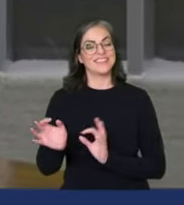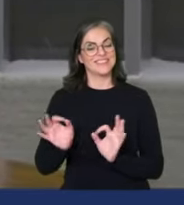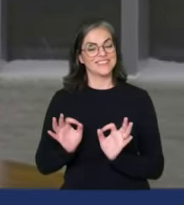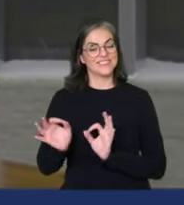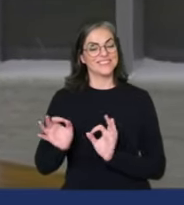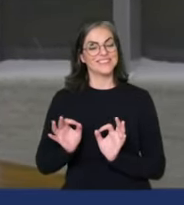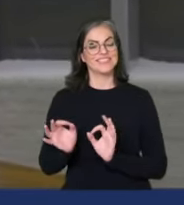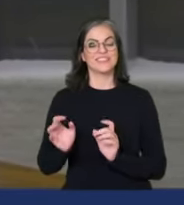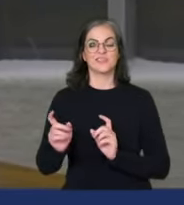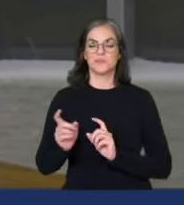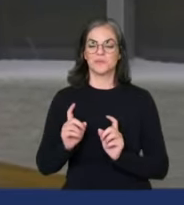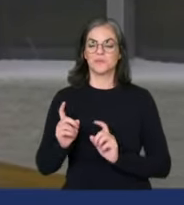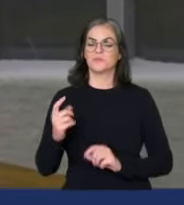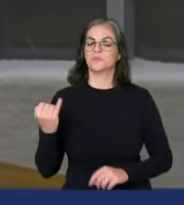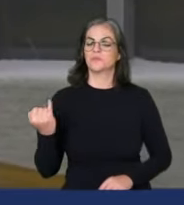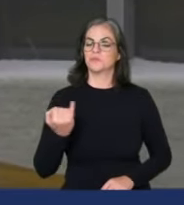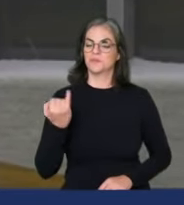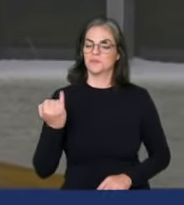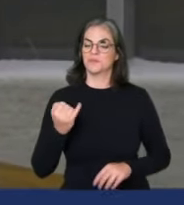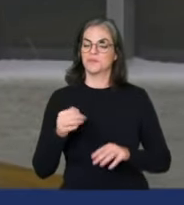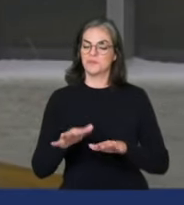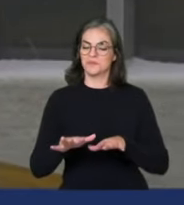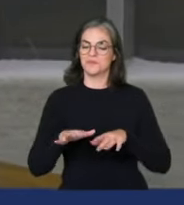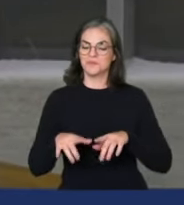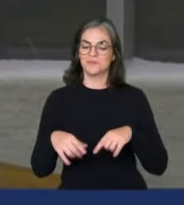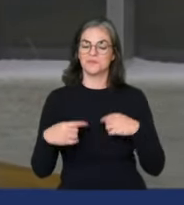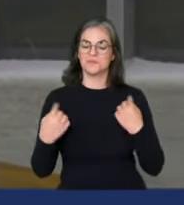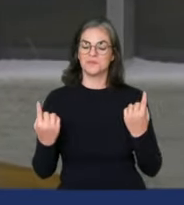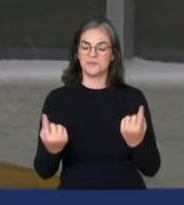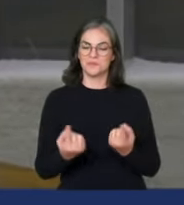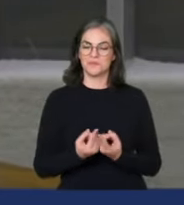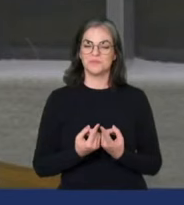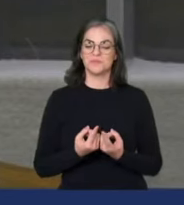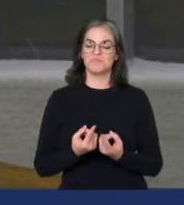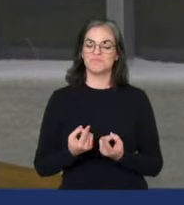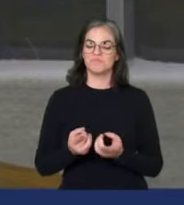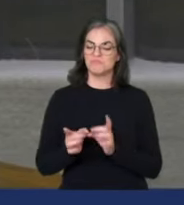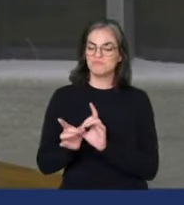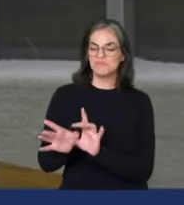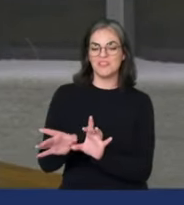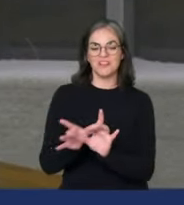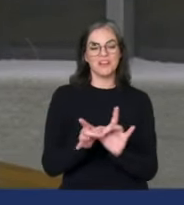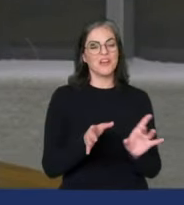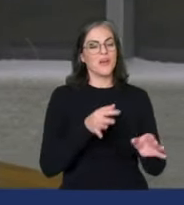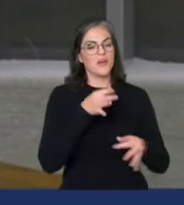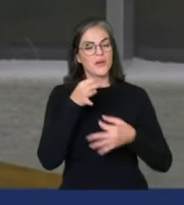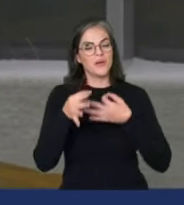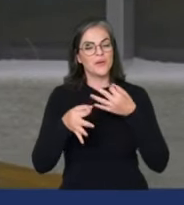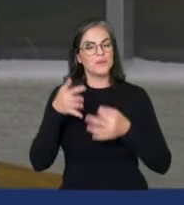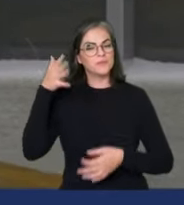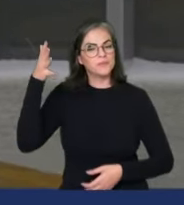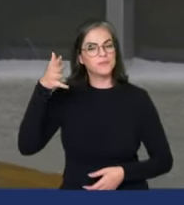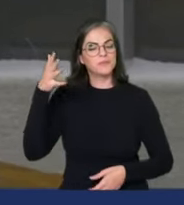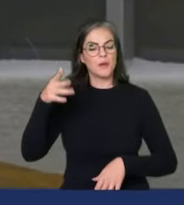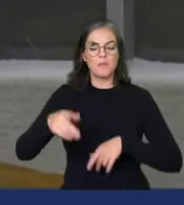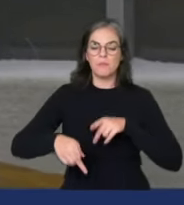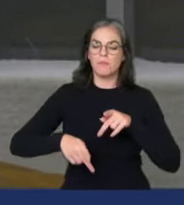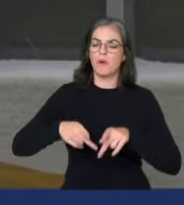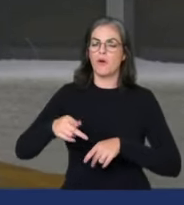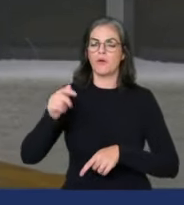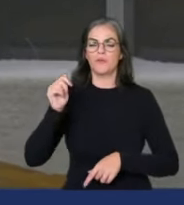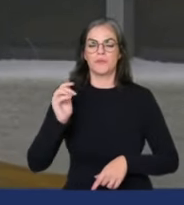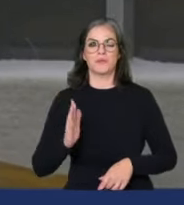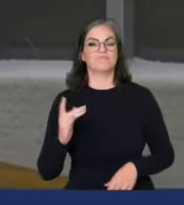desta importante sessão, ouvindo as pessoas, dando voz ao povo brasileiro, que é fundamental. Eu venho a